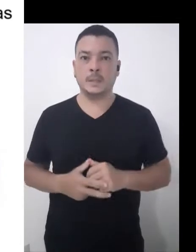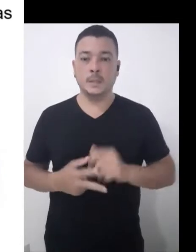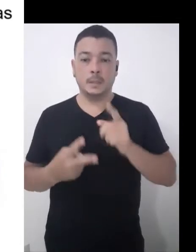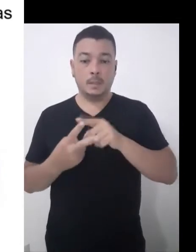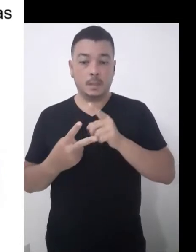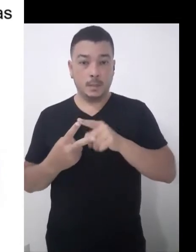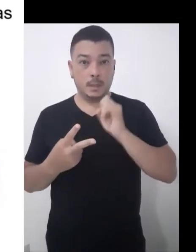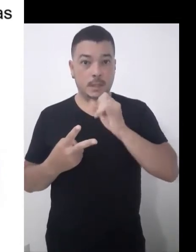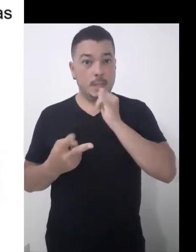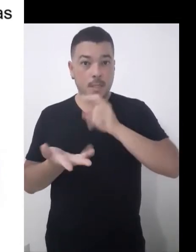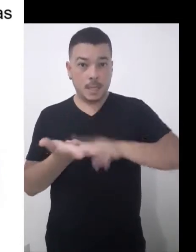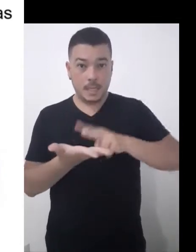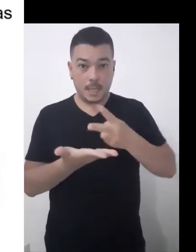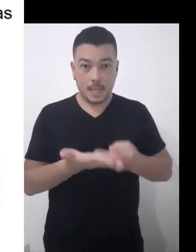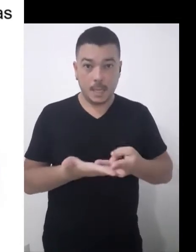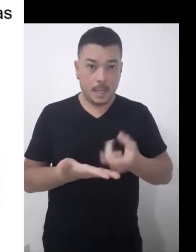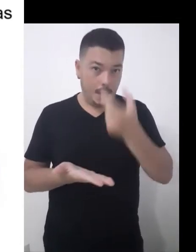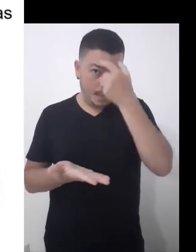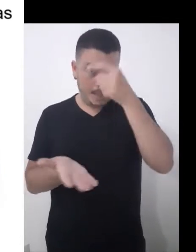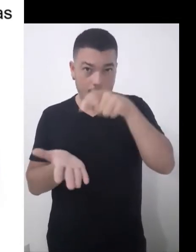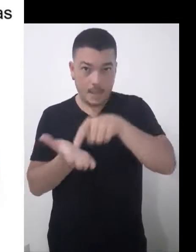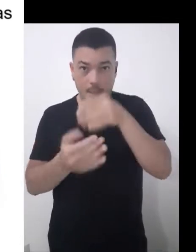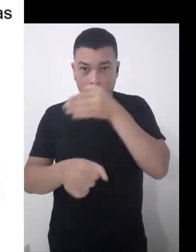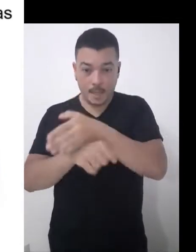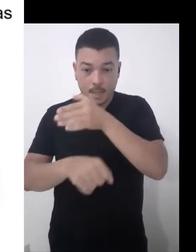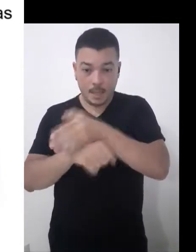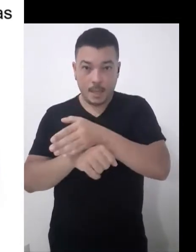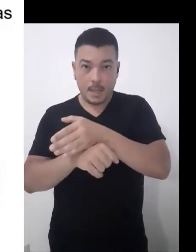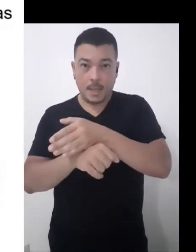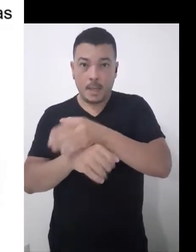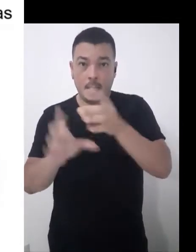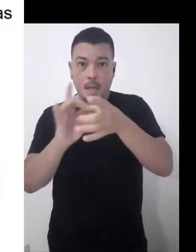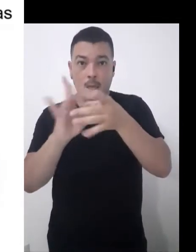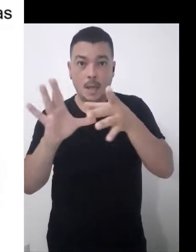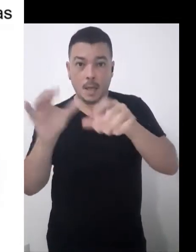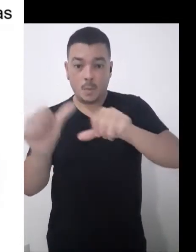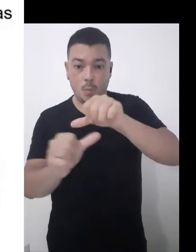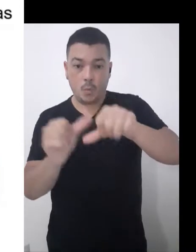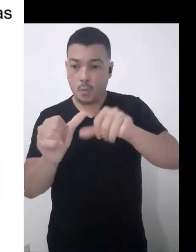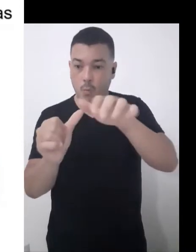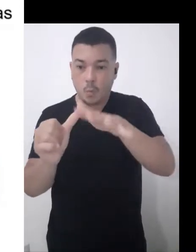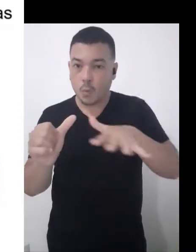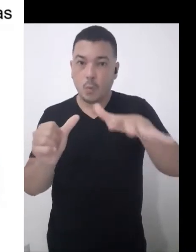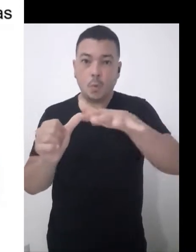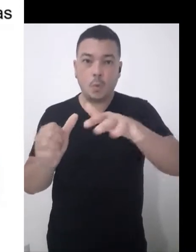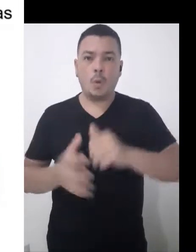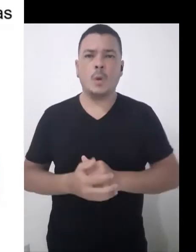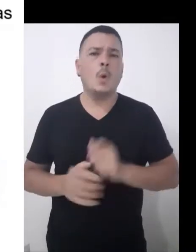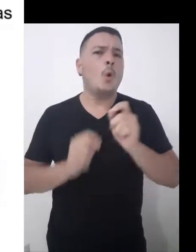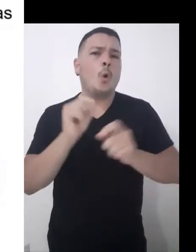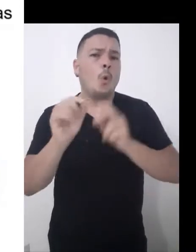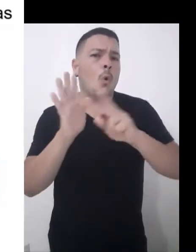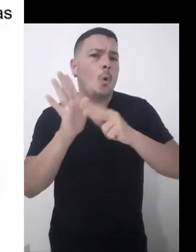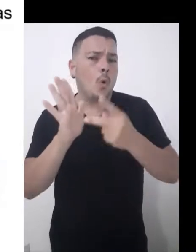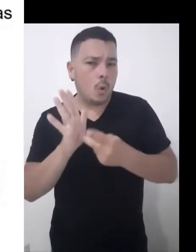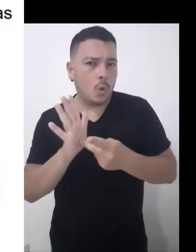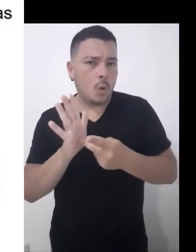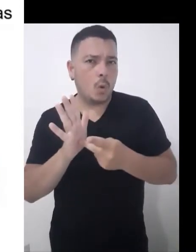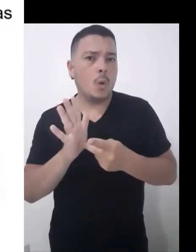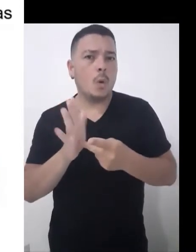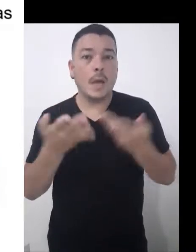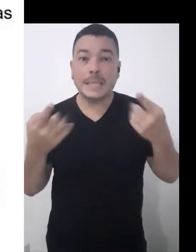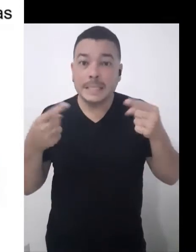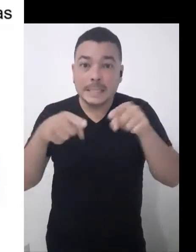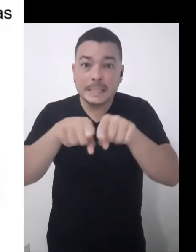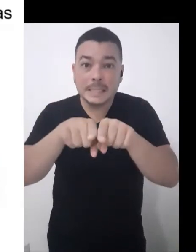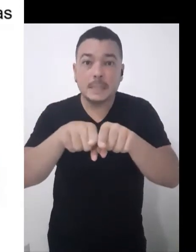for traduzir do inglês, é memória de acesso aleatório dinâmica síncrona. O que quer dizer síncrona? Que a